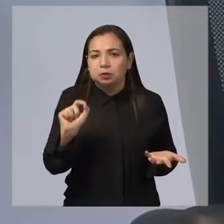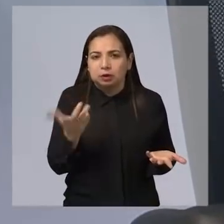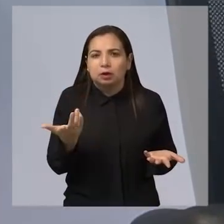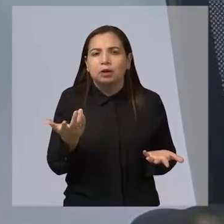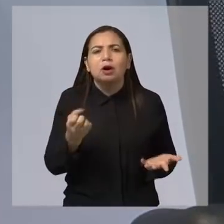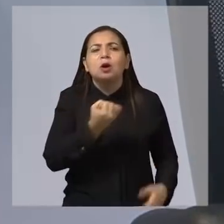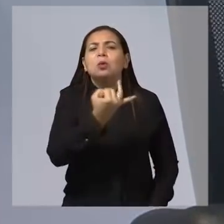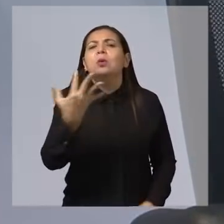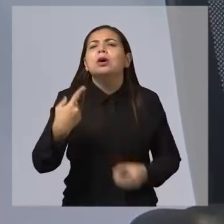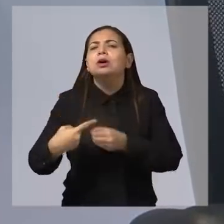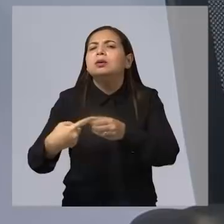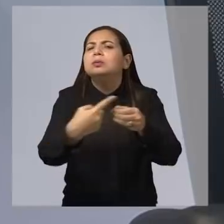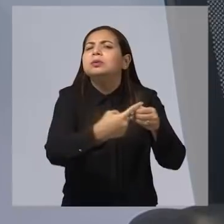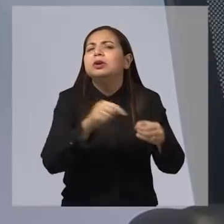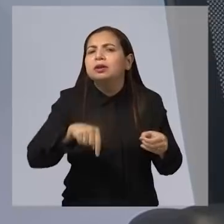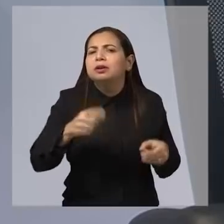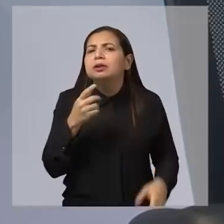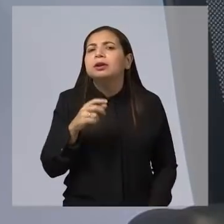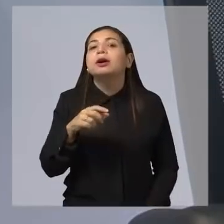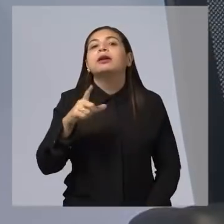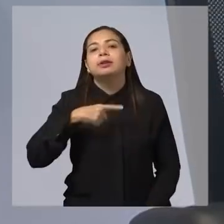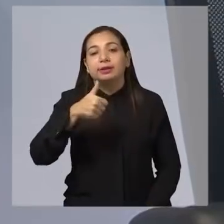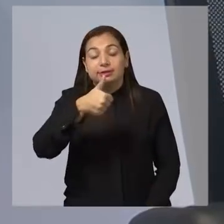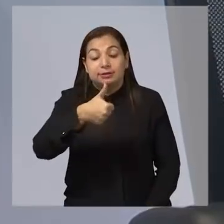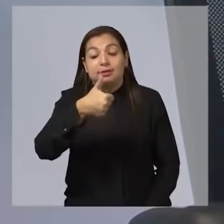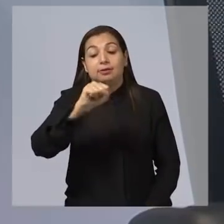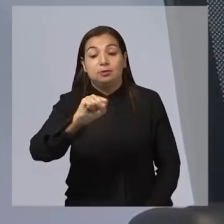quantos municípios nós temos aqui? 187?